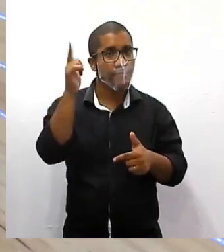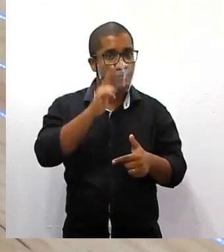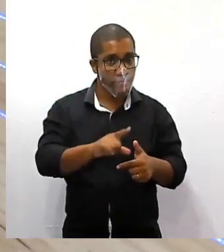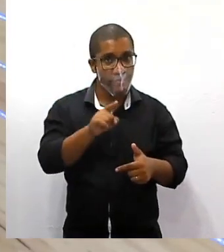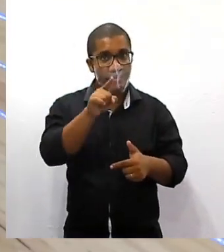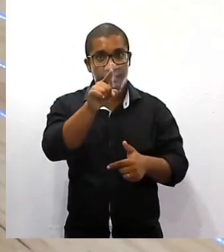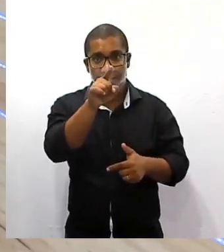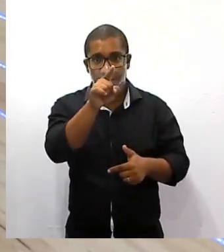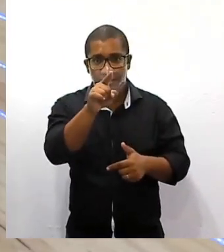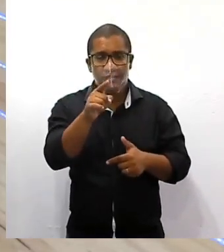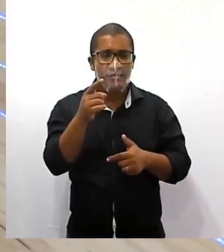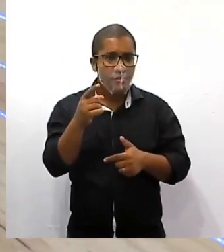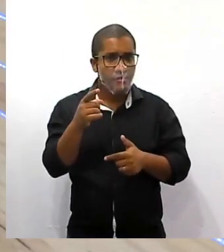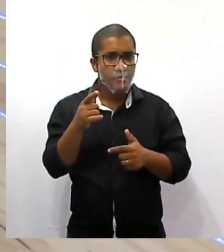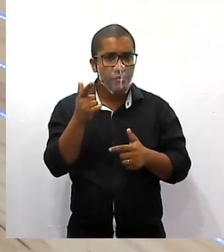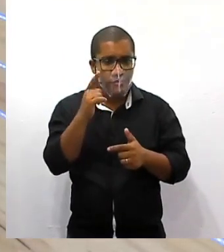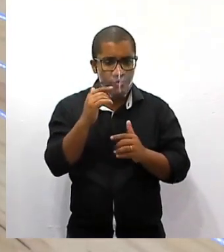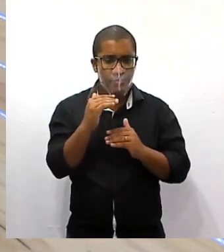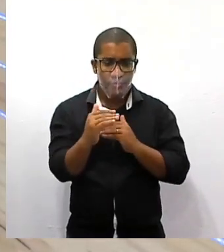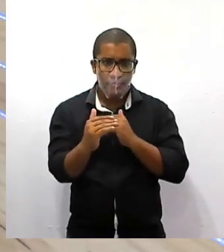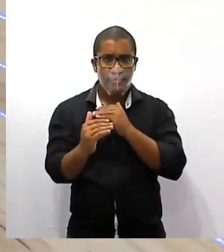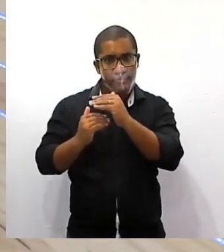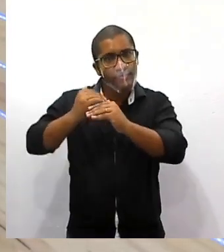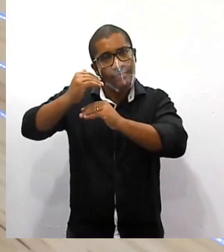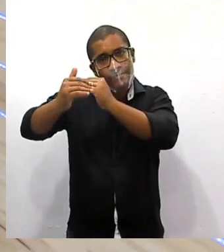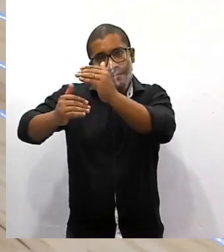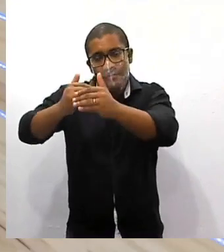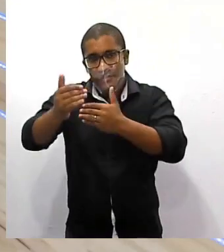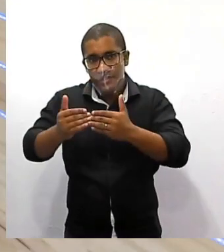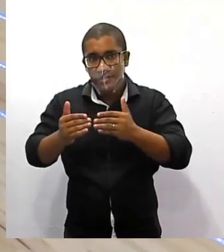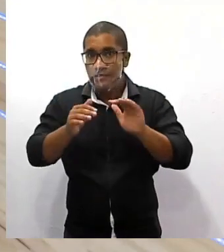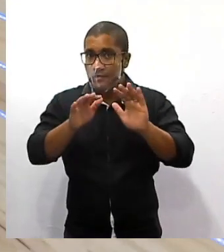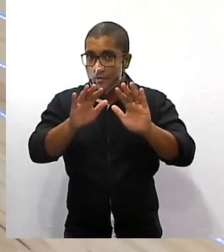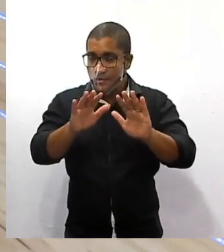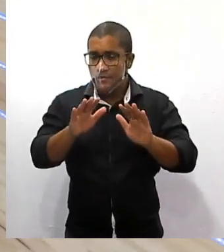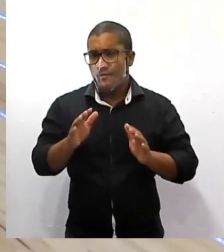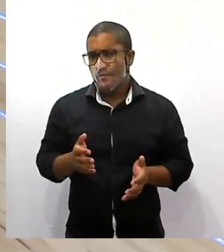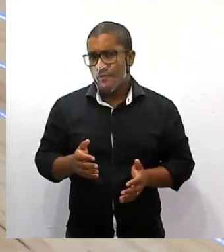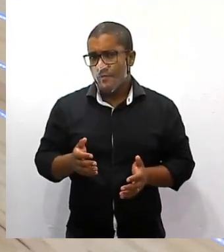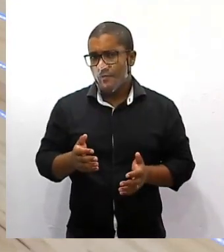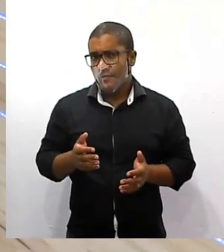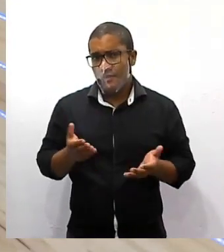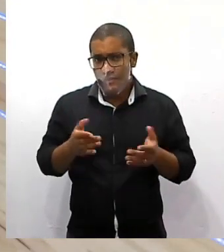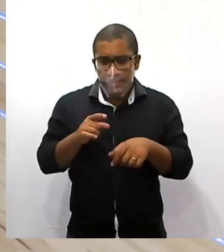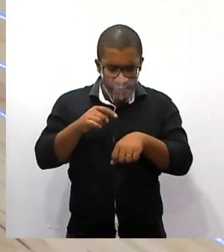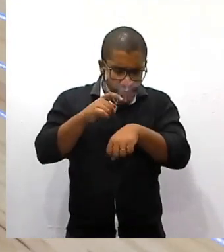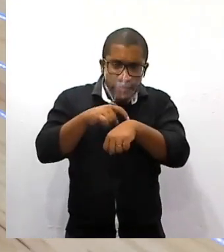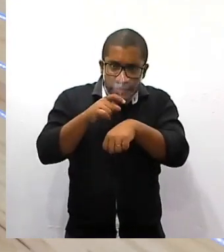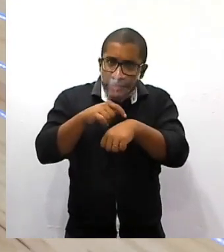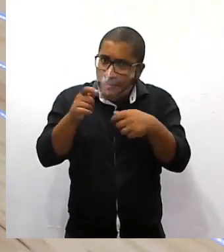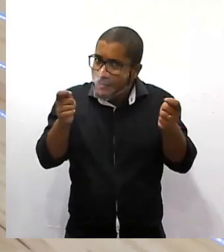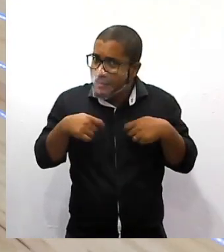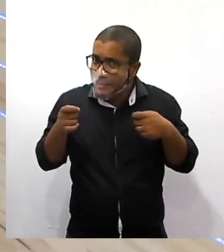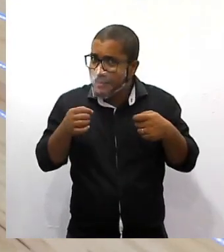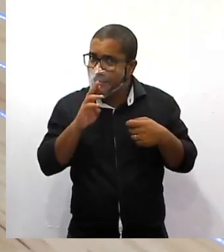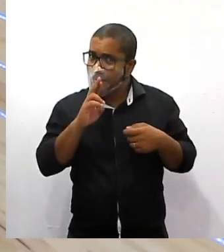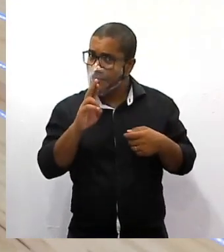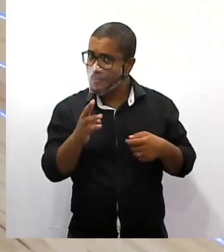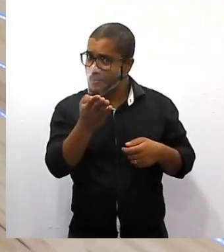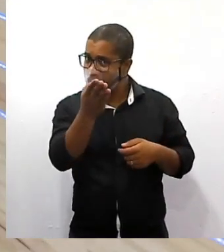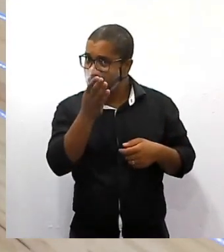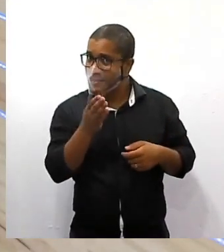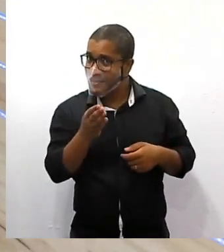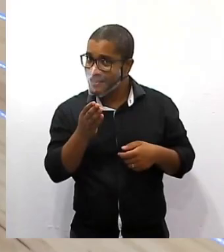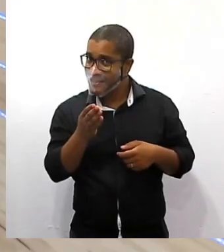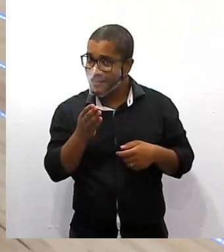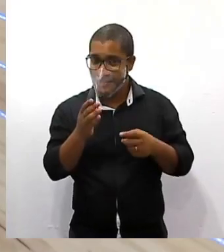esteja tendo um grande desenvolvimento. Bom, mas, como a gente ainda tem um tempinho, eu vou resolver essa questão com vocês e vou